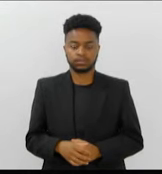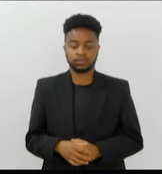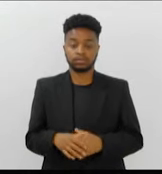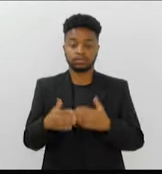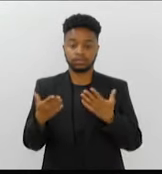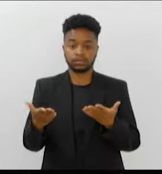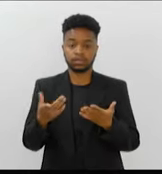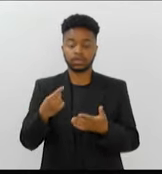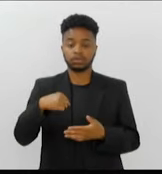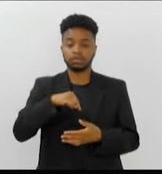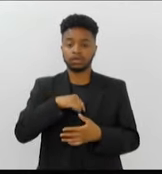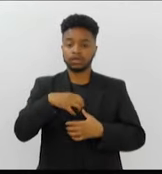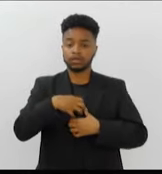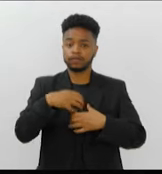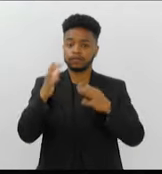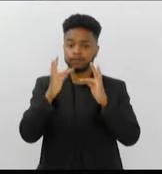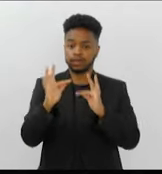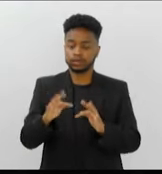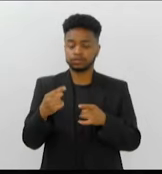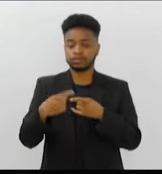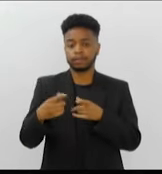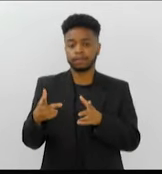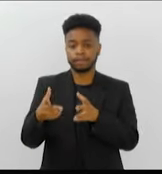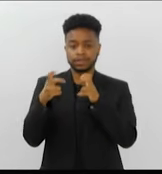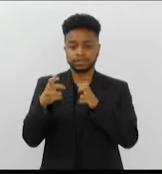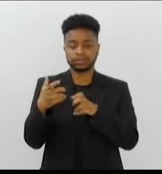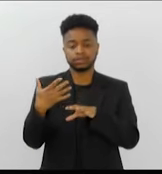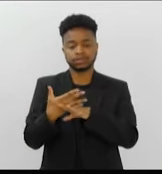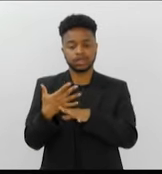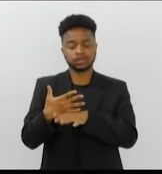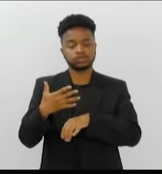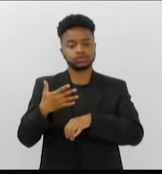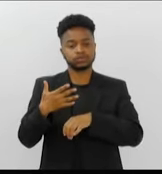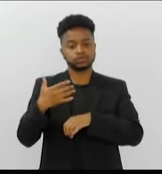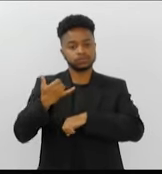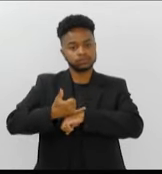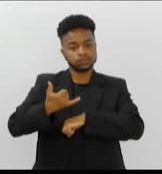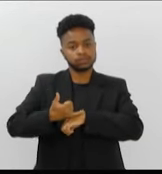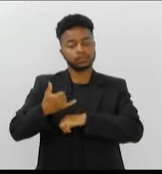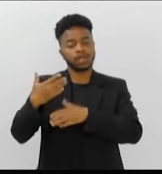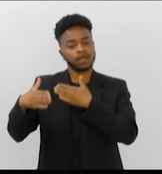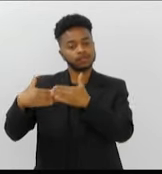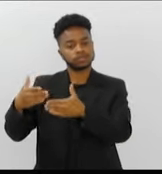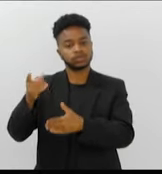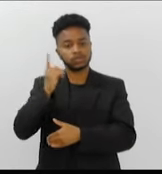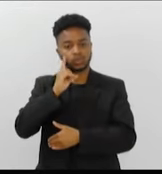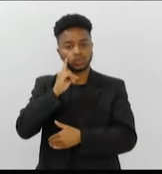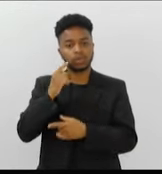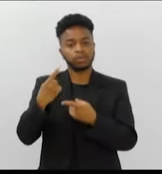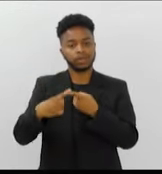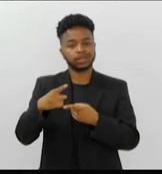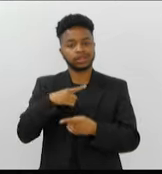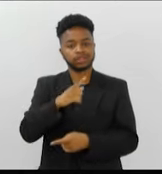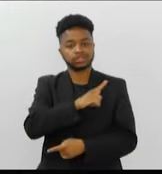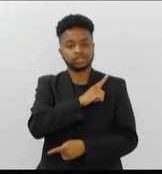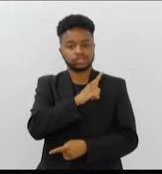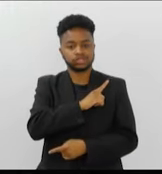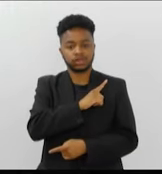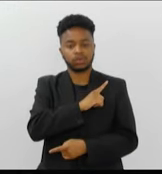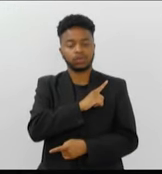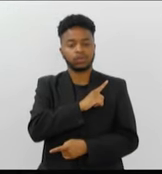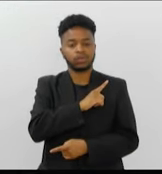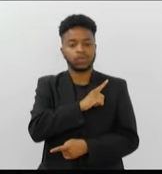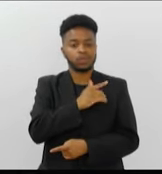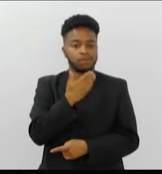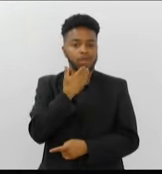fica feliz de ver Volta Redonda avançando a cada dia após pegar uma gestão totalmente destruída.